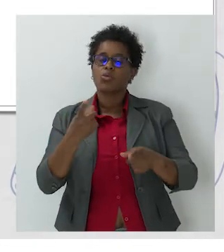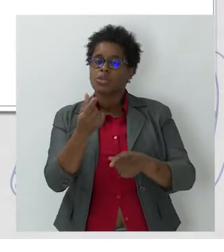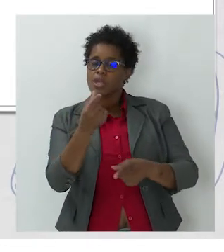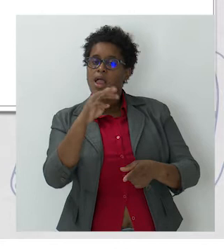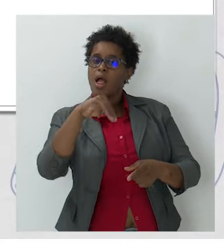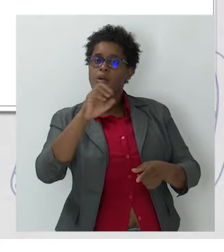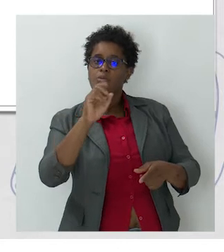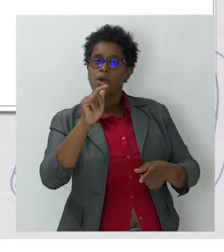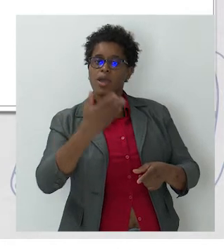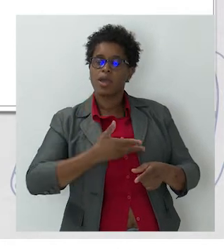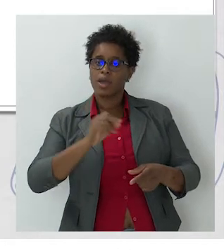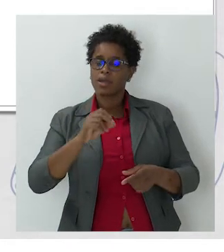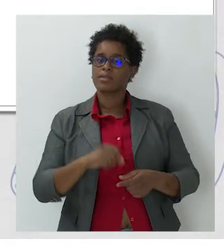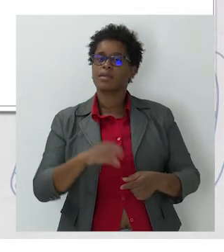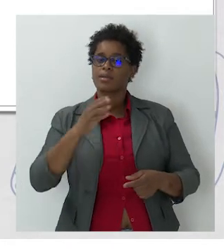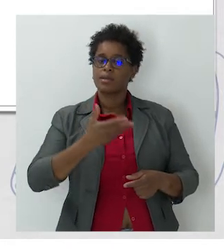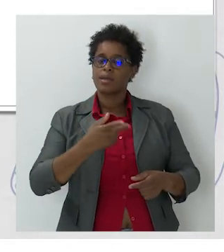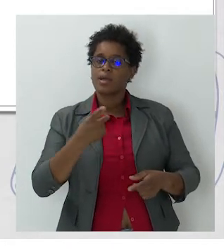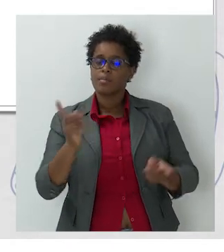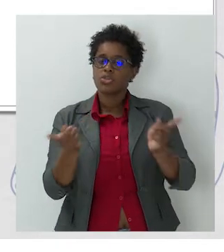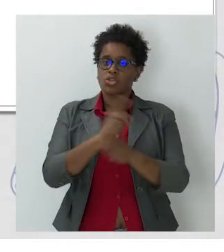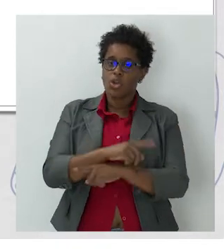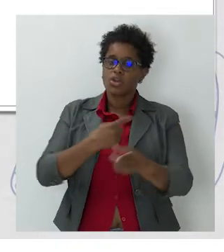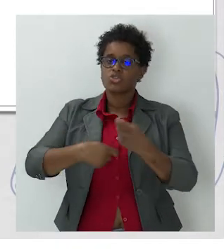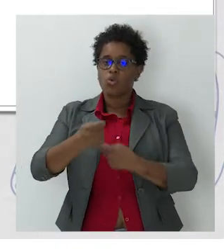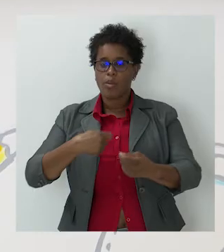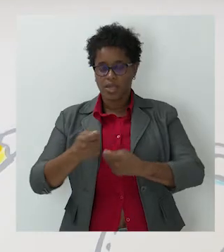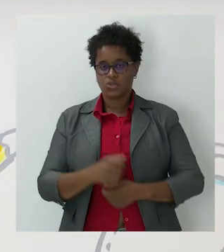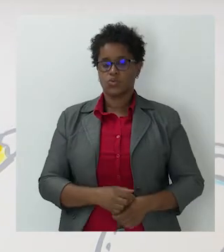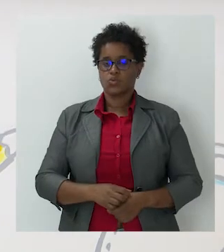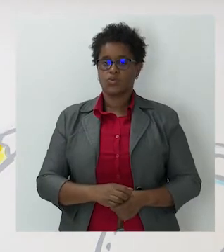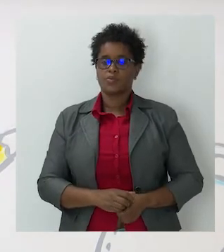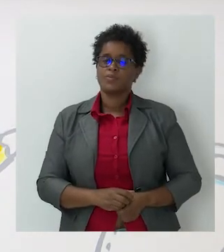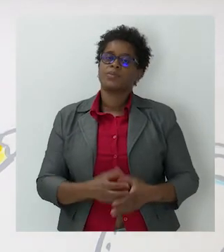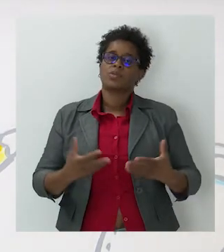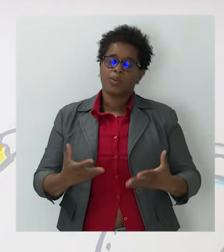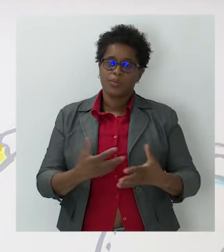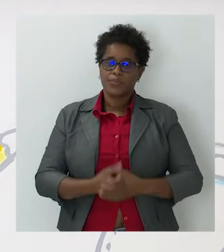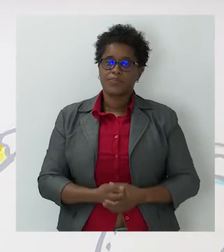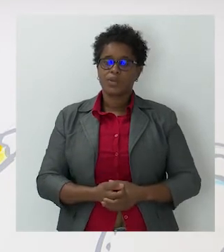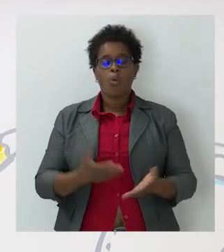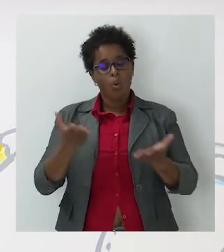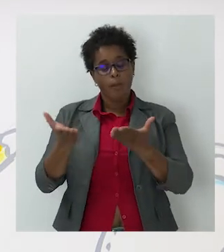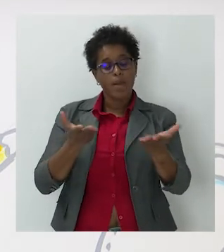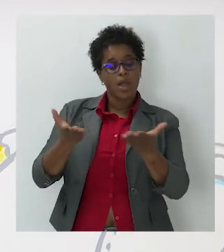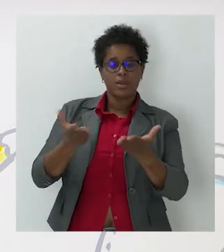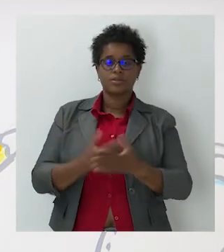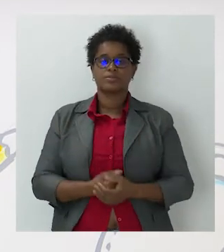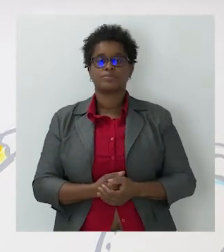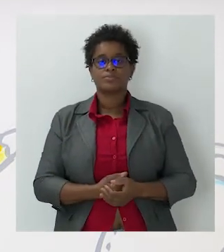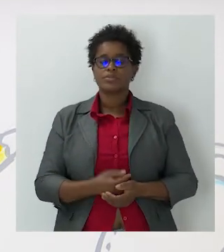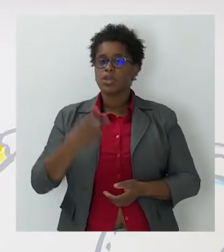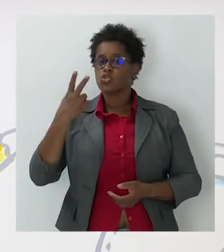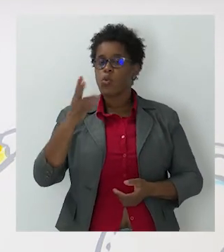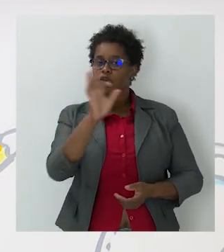moeda, o dracma, nas trocas comerciais. Portanto, comparando as